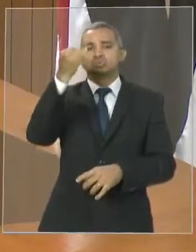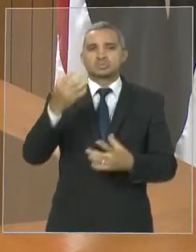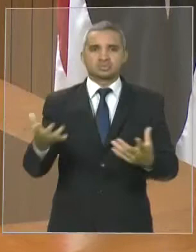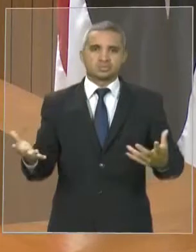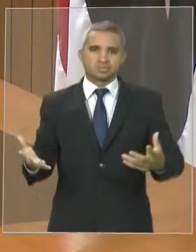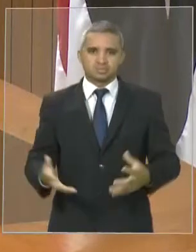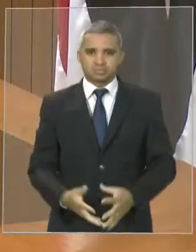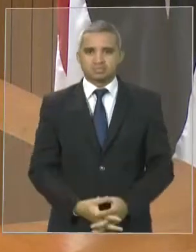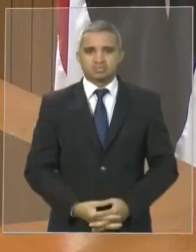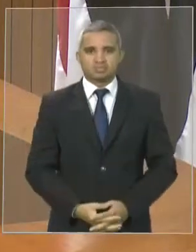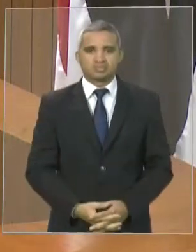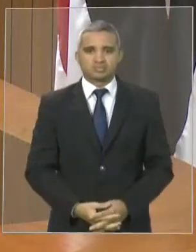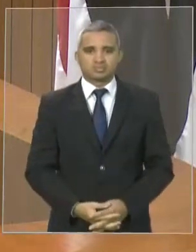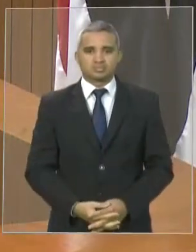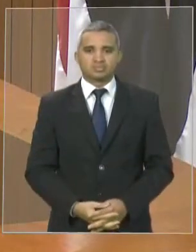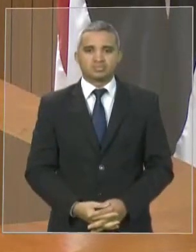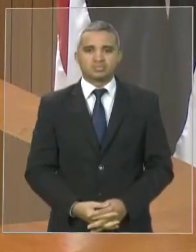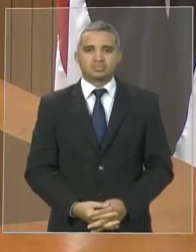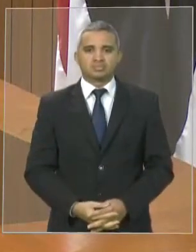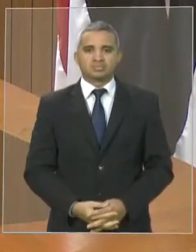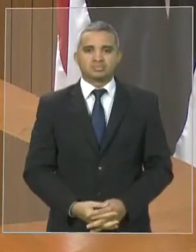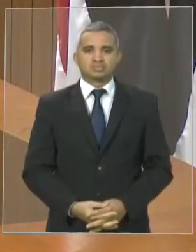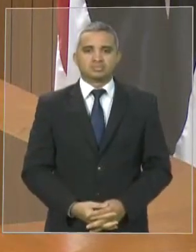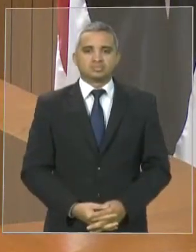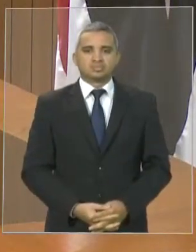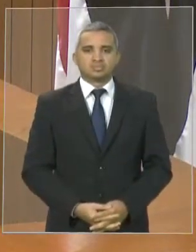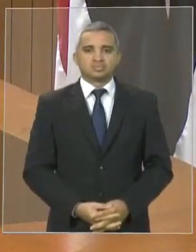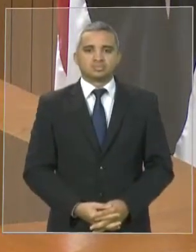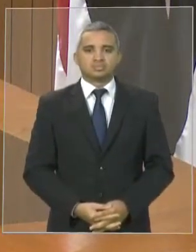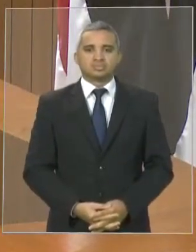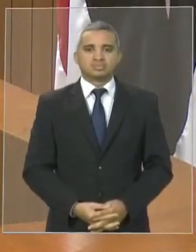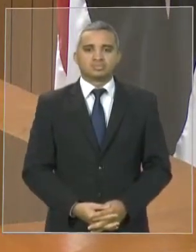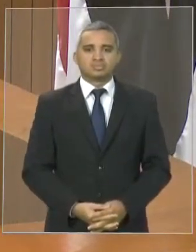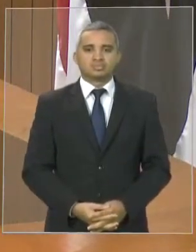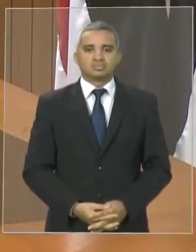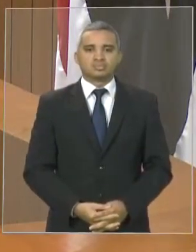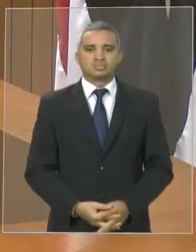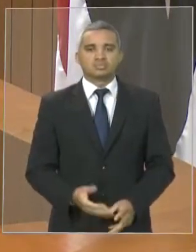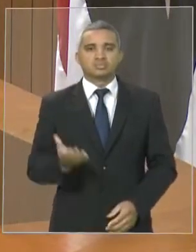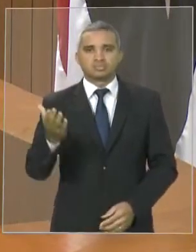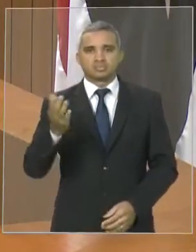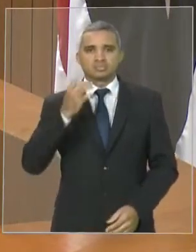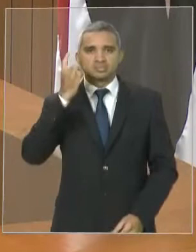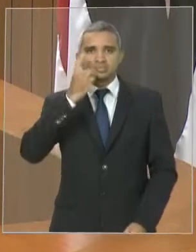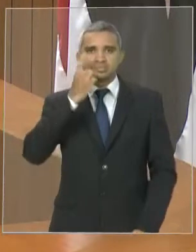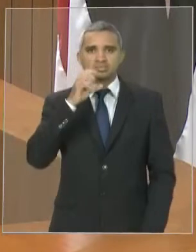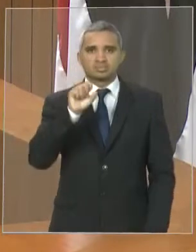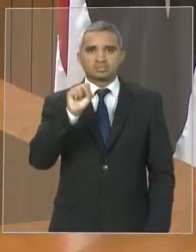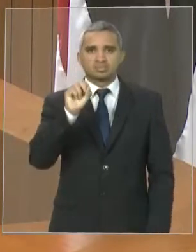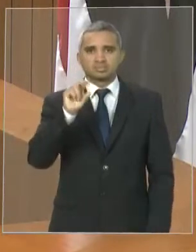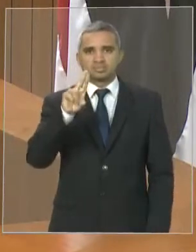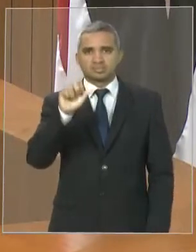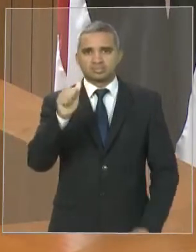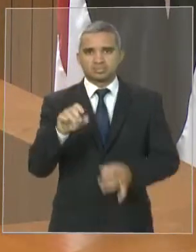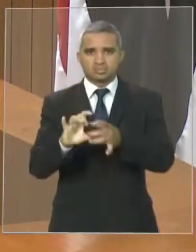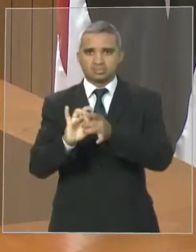Deputado Eduardo Brade, Vossa Excelência puder fazer, quero fazer uma parte. Concedo uma parte ao deputado Souza Neto.